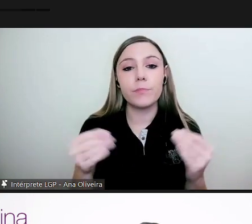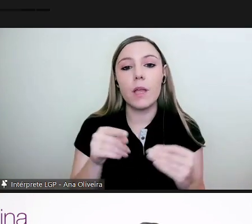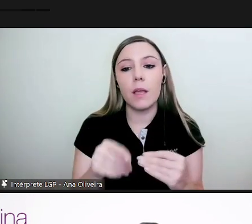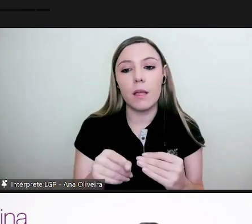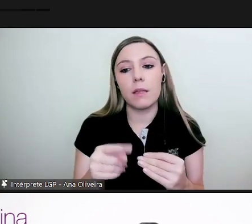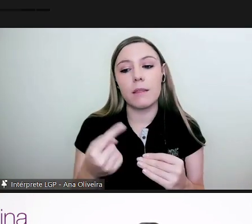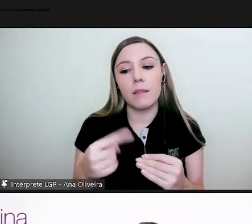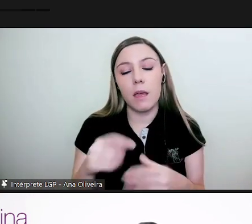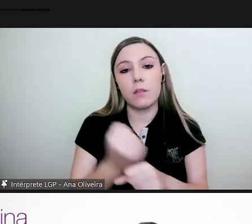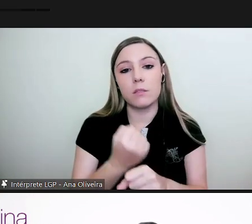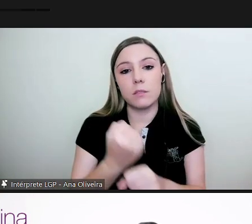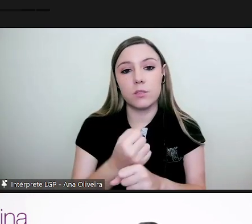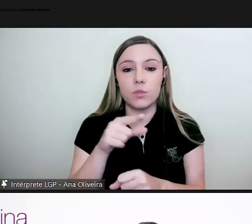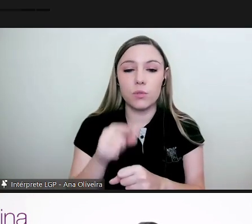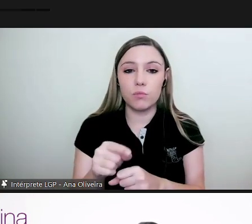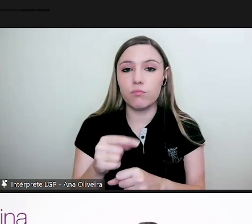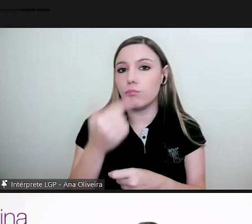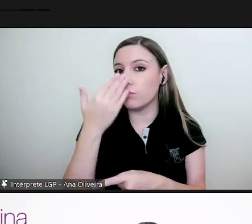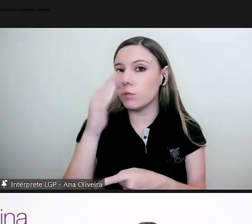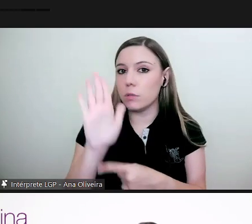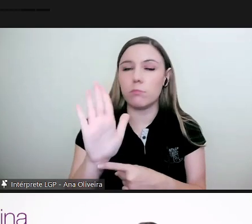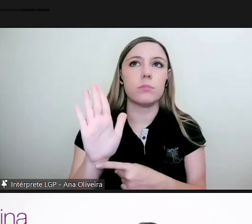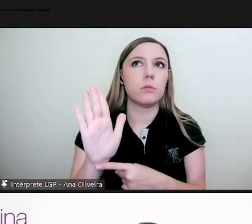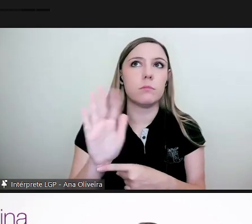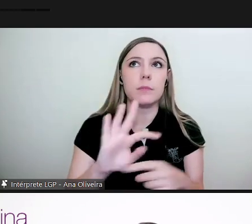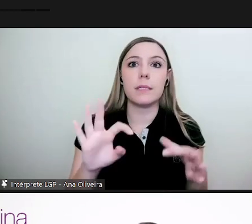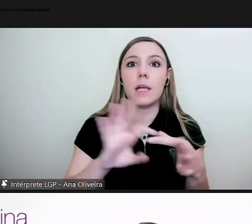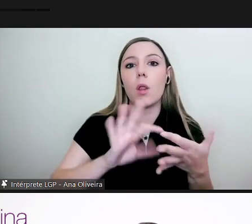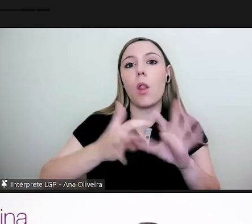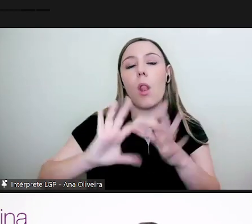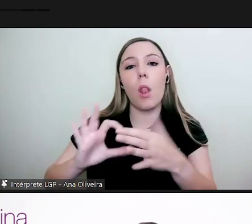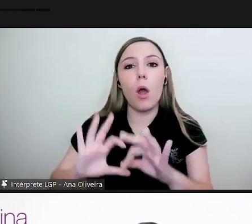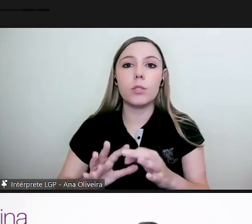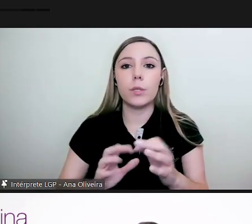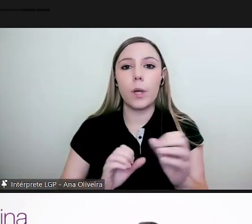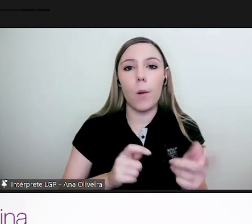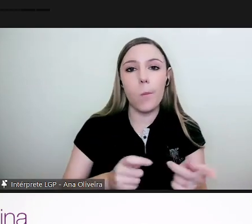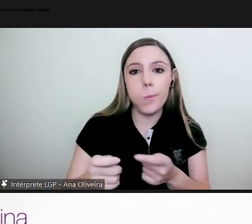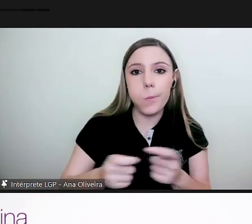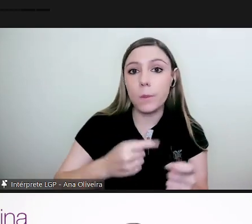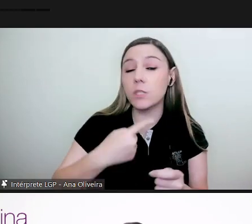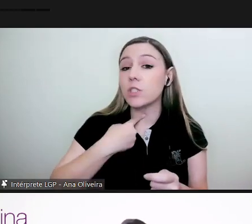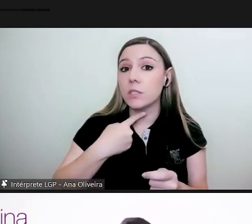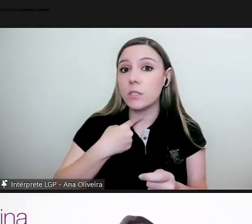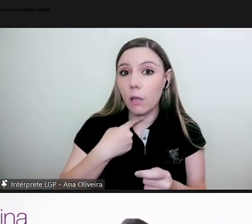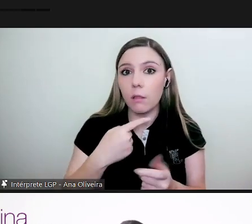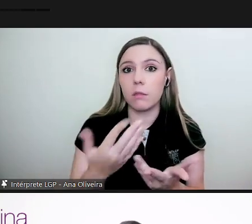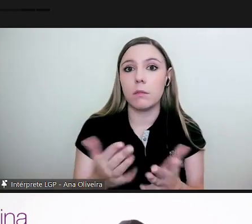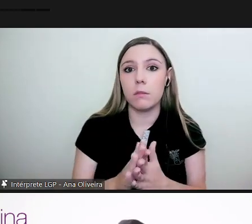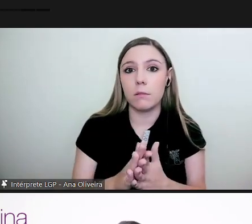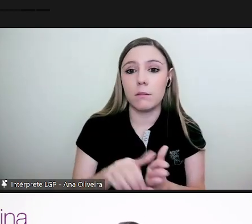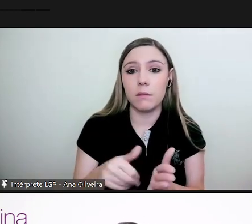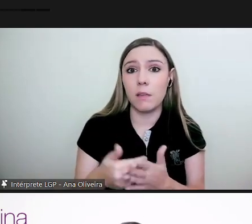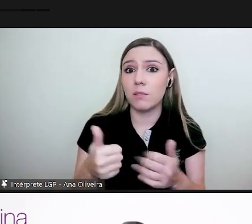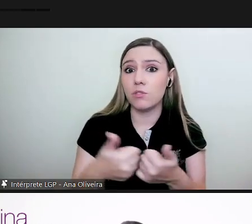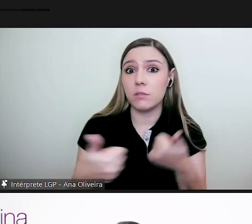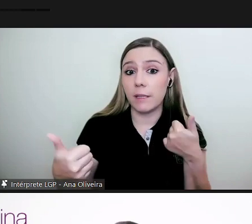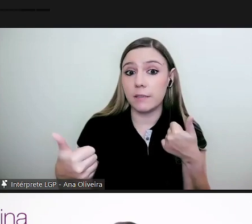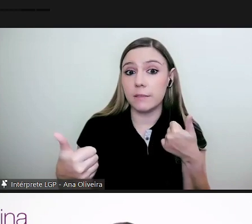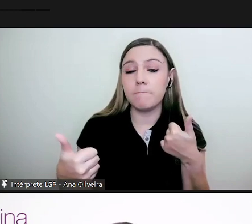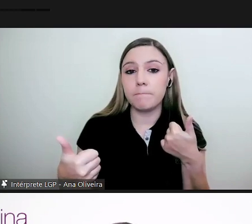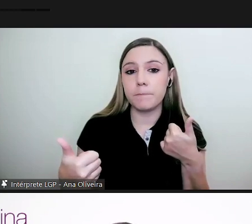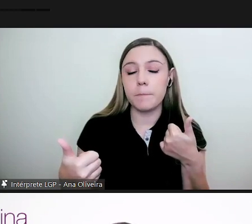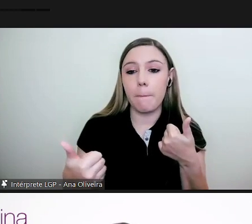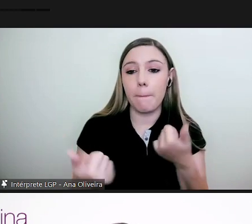estes serviços, designadamente na lógica da governação digital, são oferecidos à distância, sem